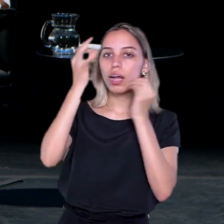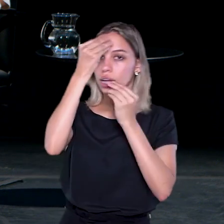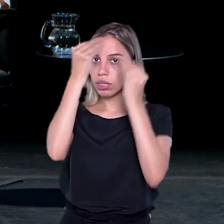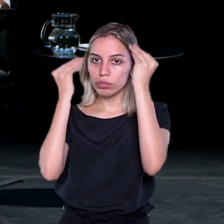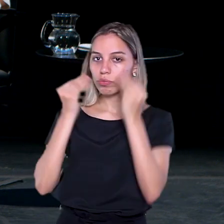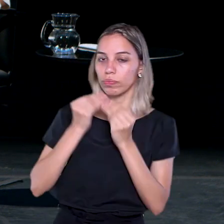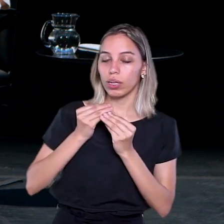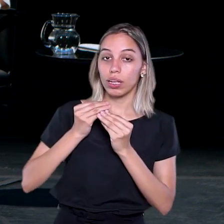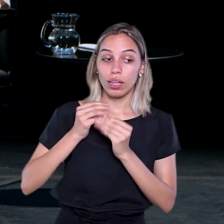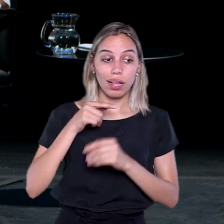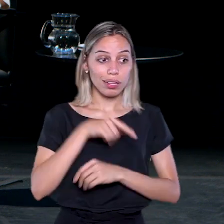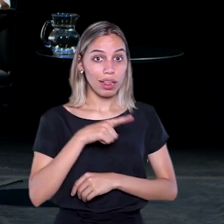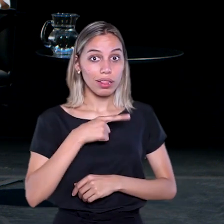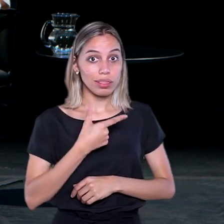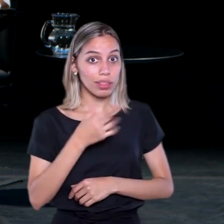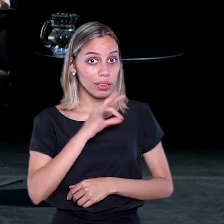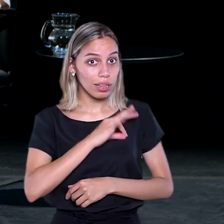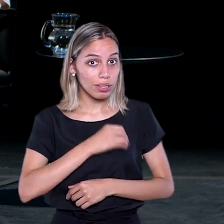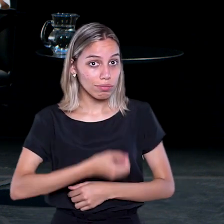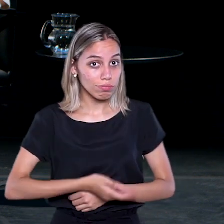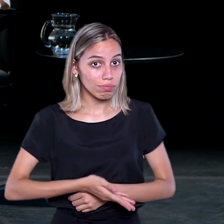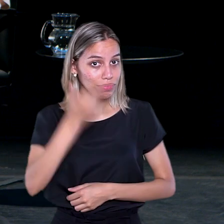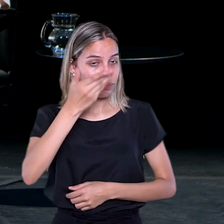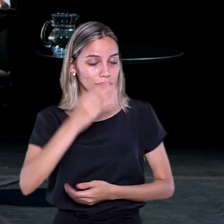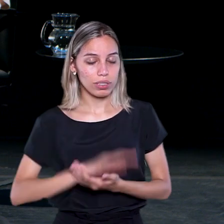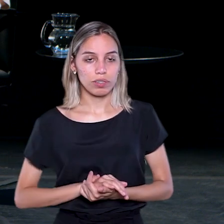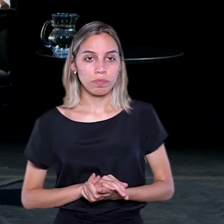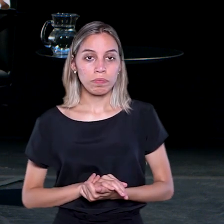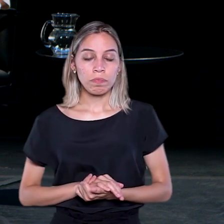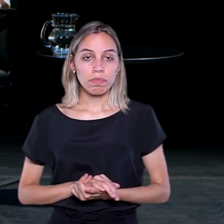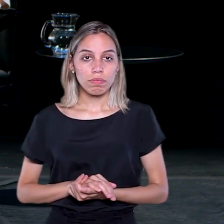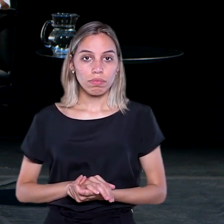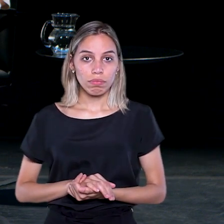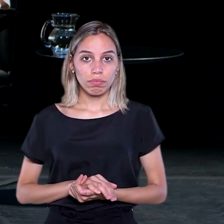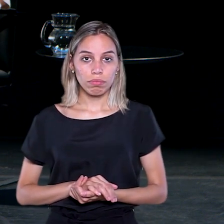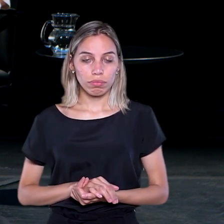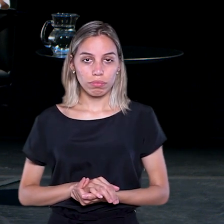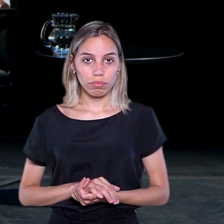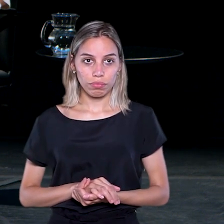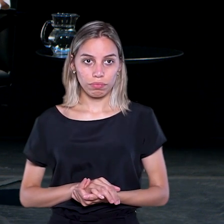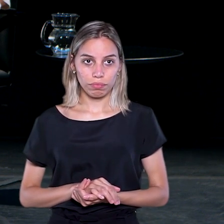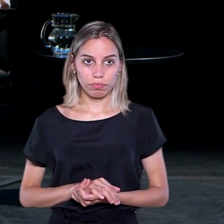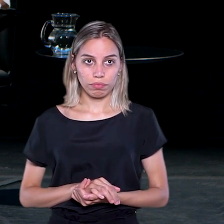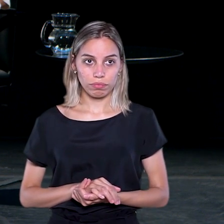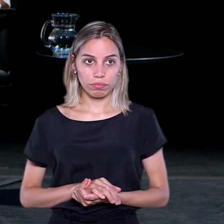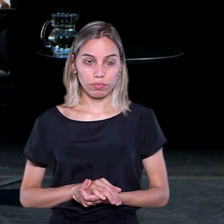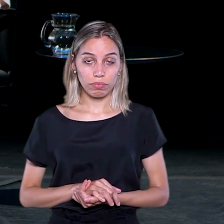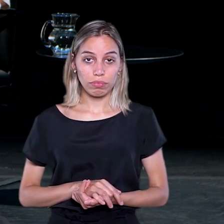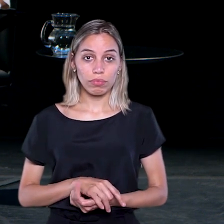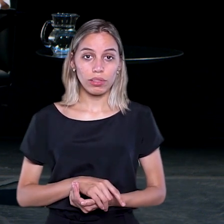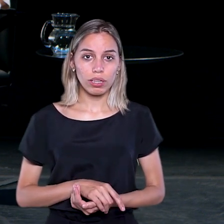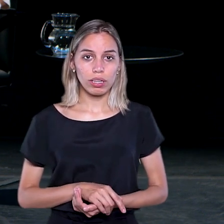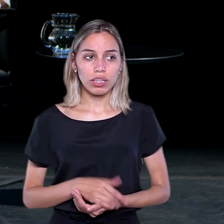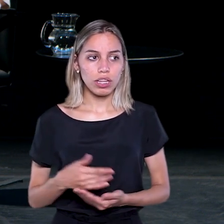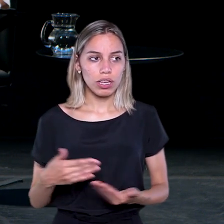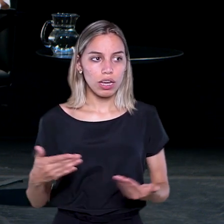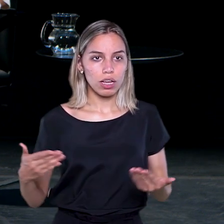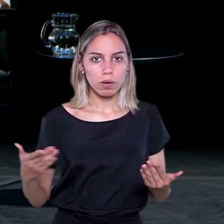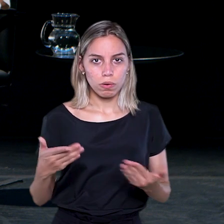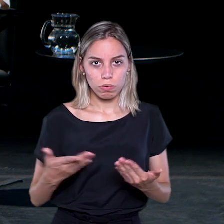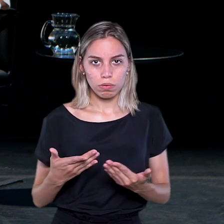não acometeram homens negros, embora escravizados, e nem mulheres brancas, embora mulheres. Tá? E isso nos traz aos dias